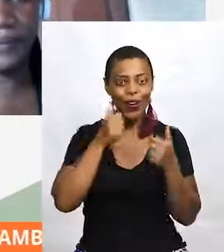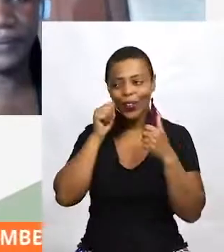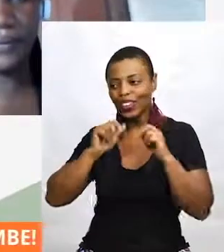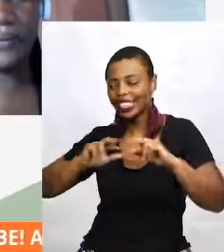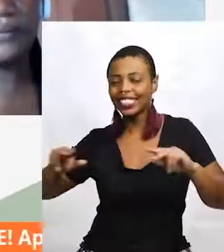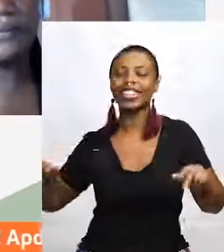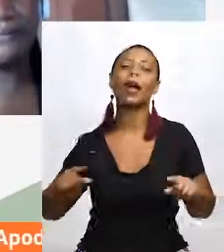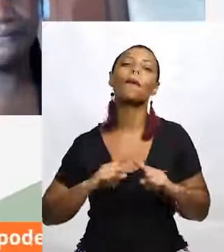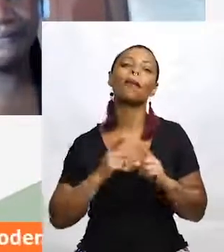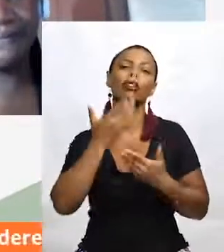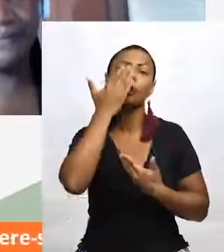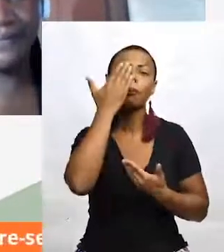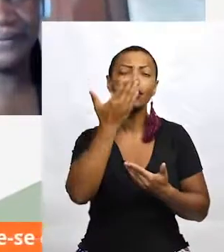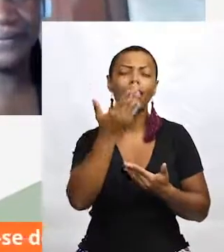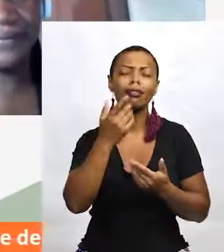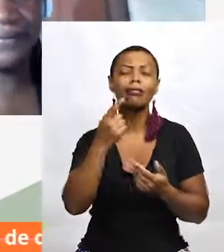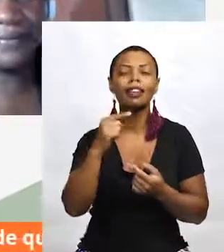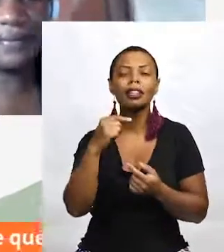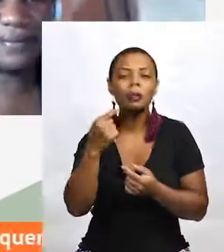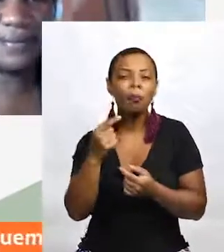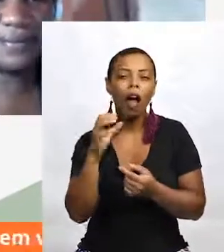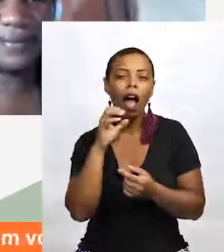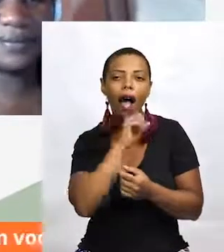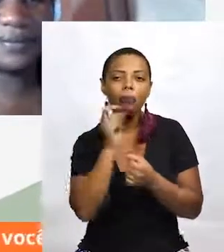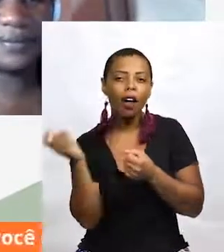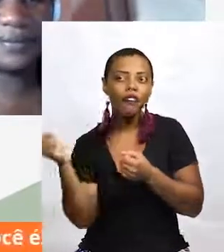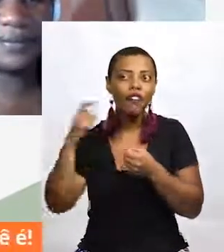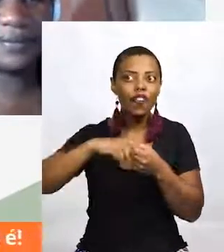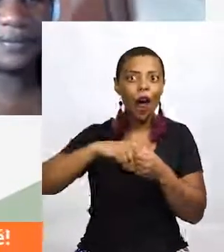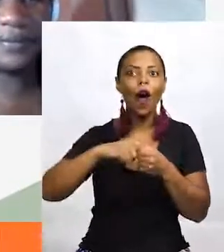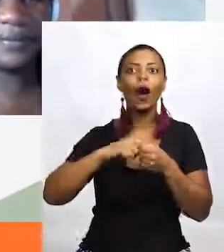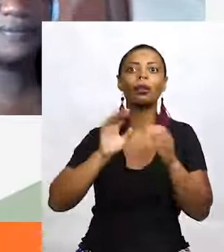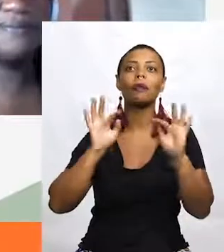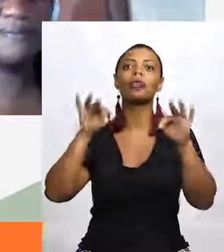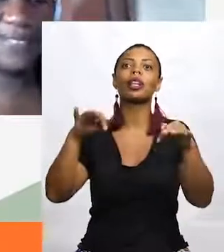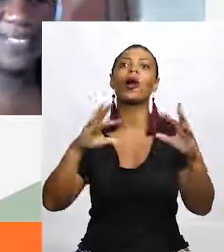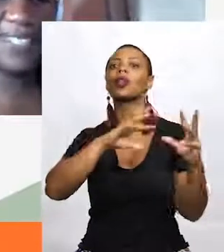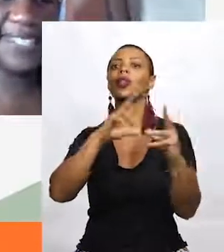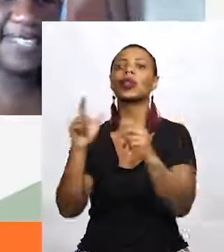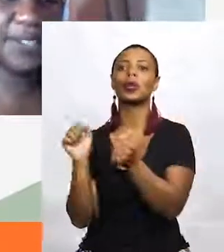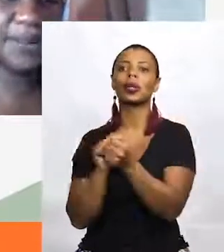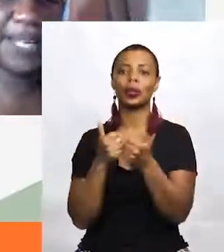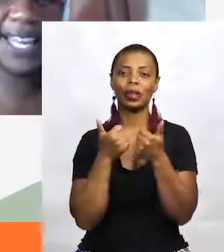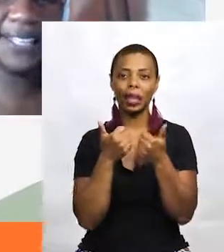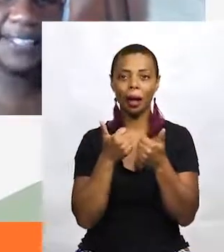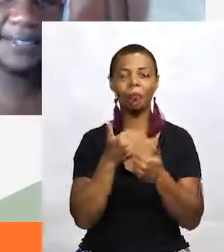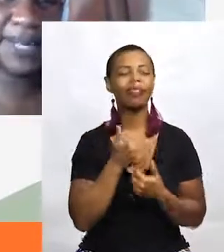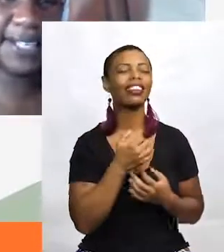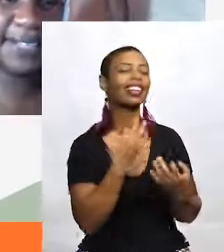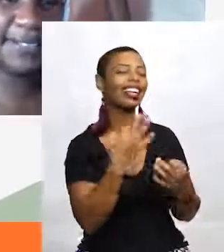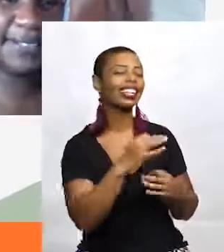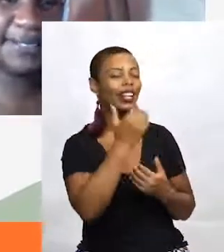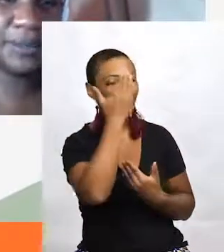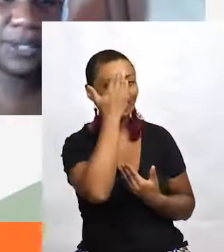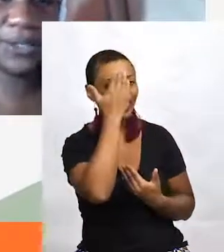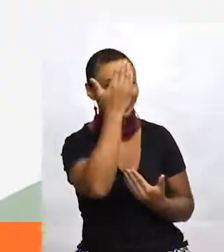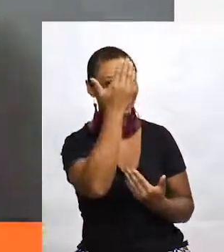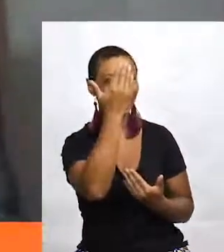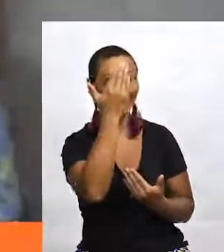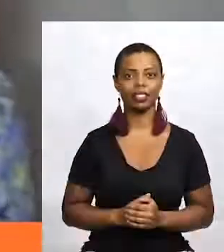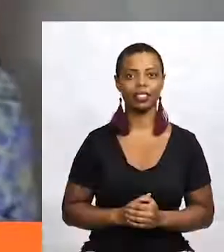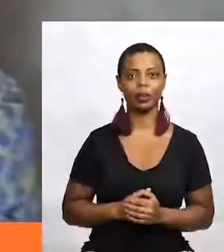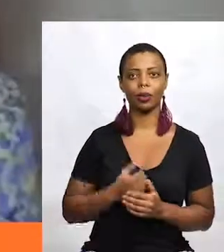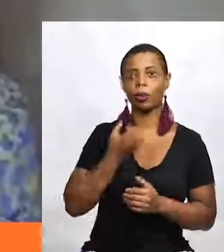te agradeço, a gente já volta para ter aquele fechamento depois com todos vocês aqui, tá bom? Tá certo, obrigada, Mery.